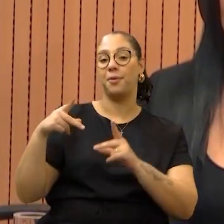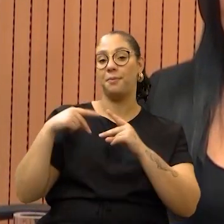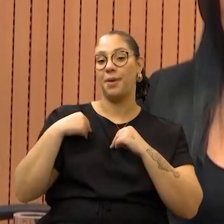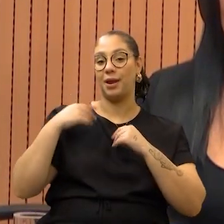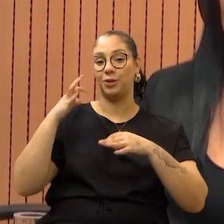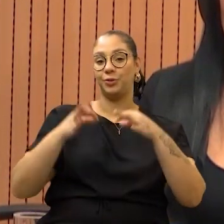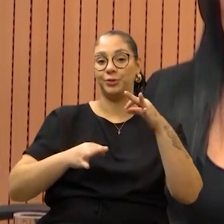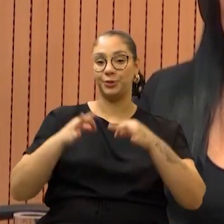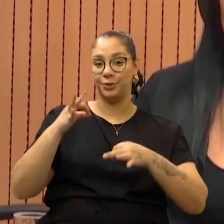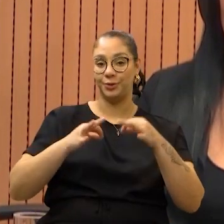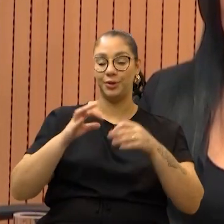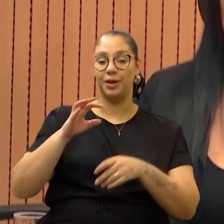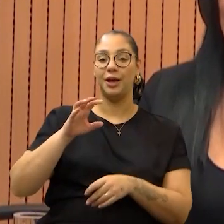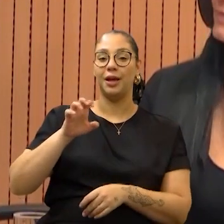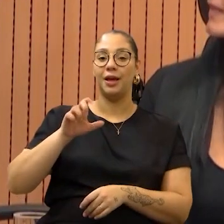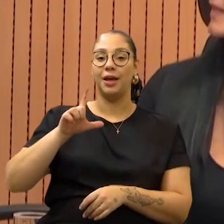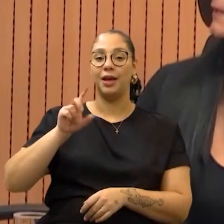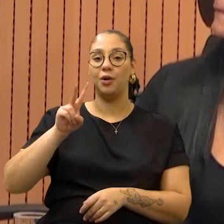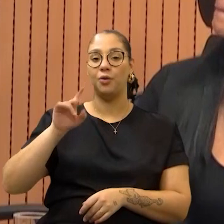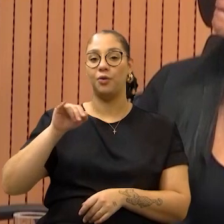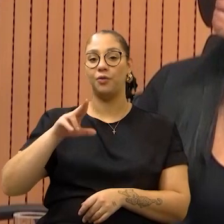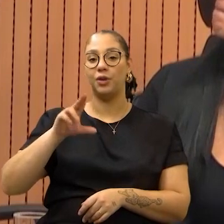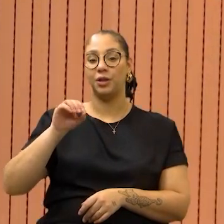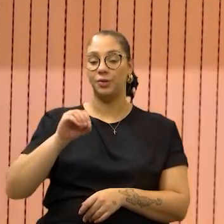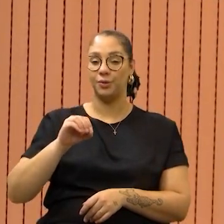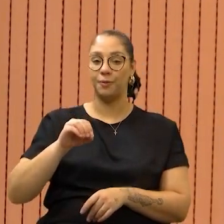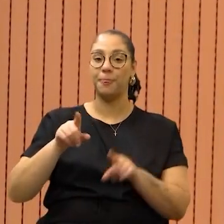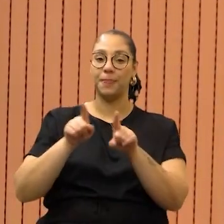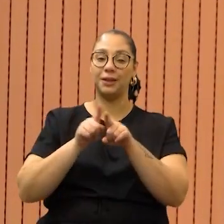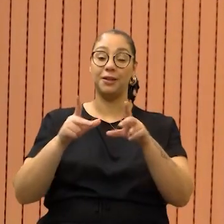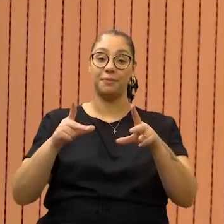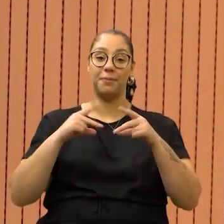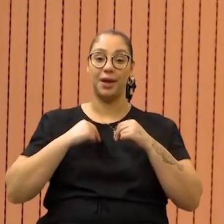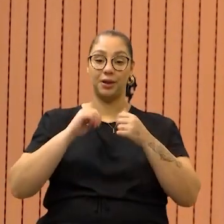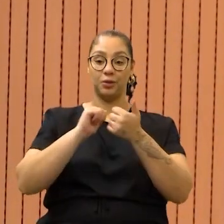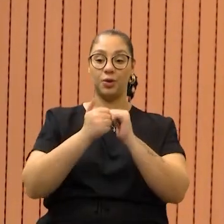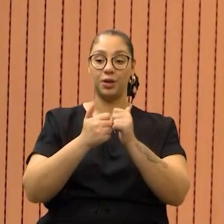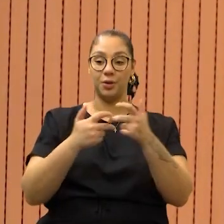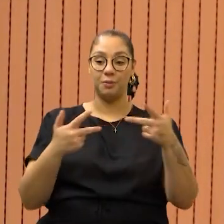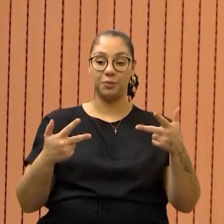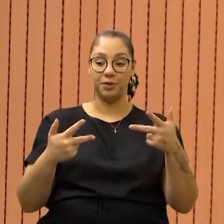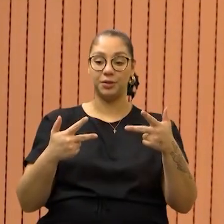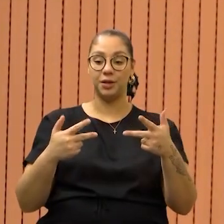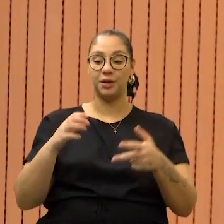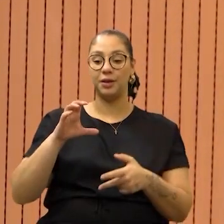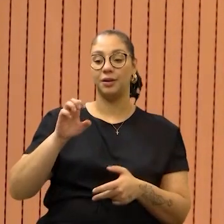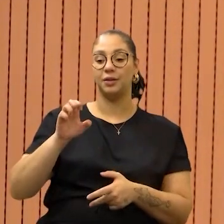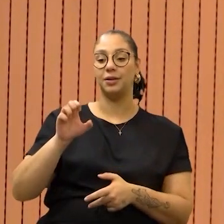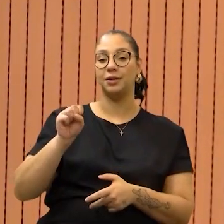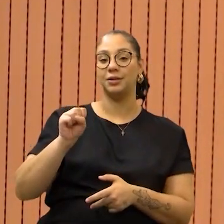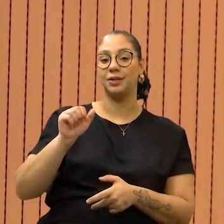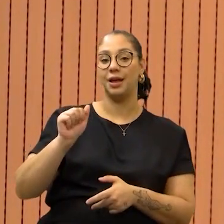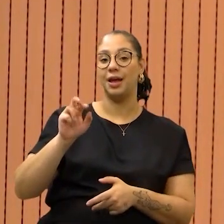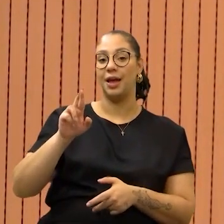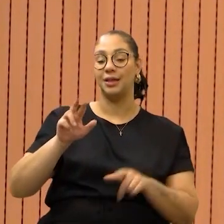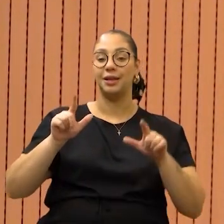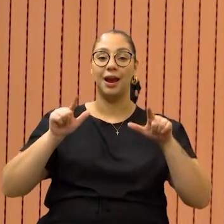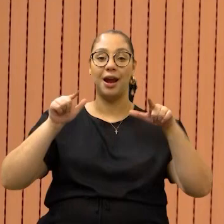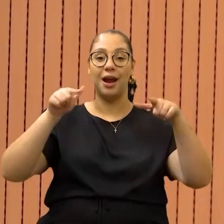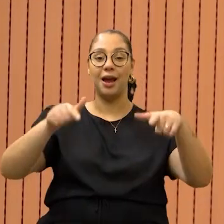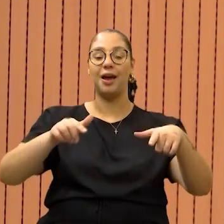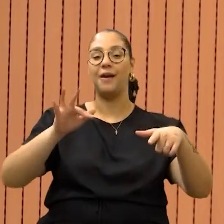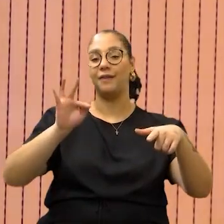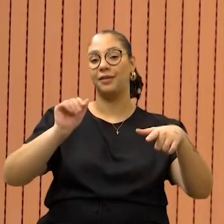de mérito jurídico Elvino Silva Filho. E o diploma de mérito esportivo Sérgio José